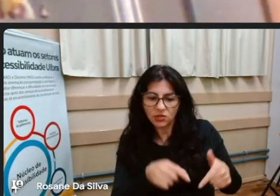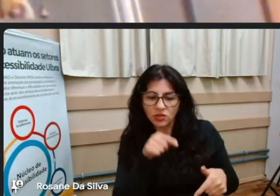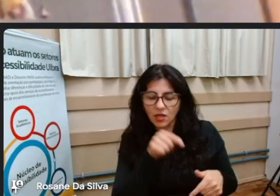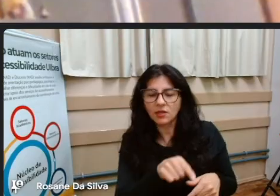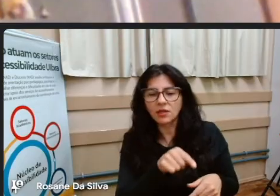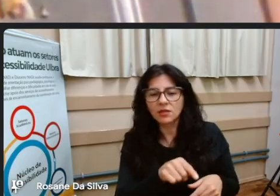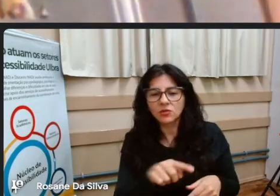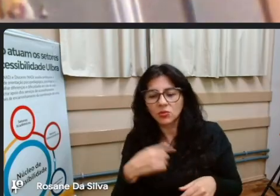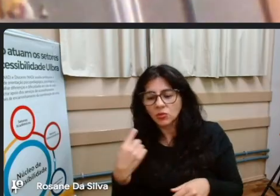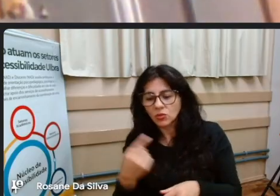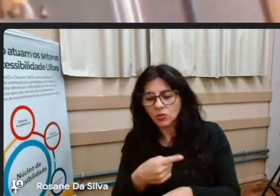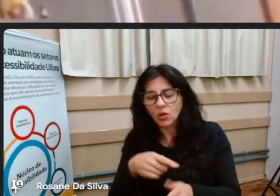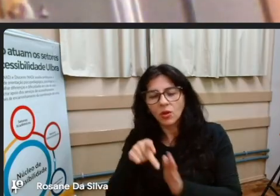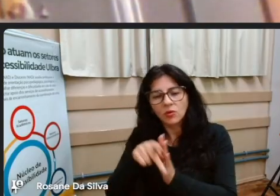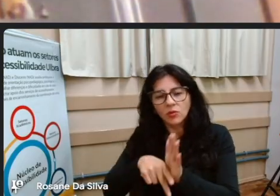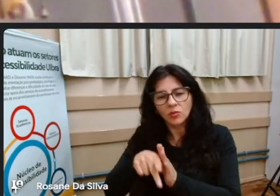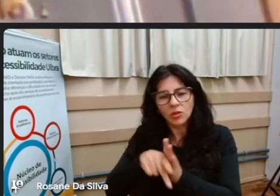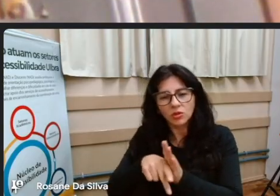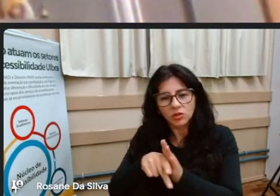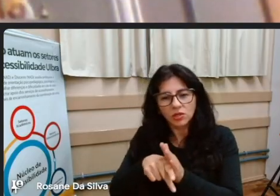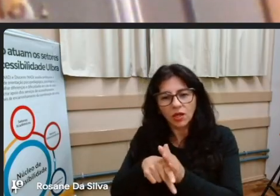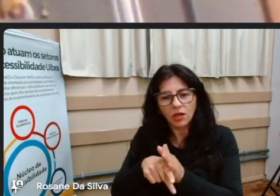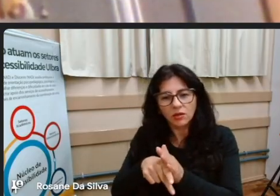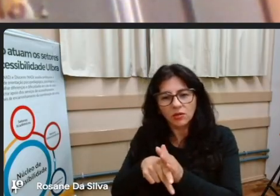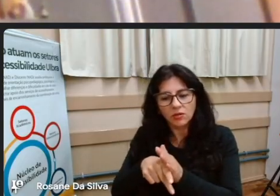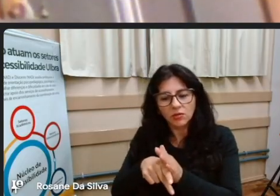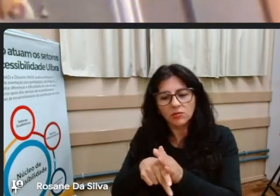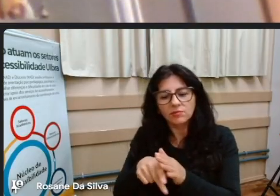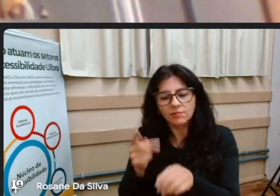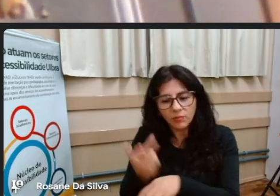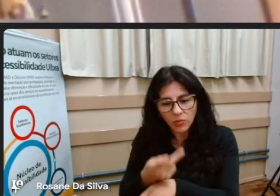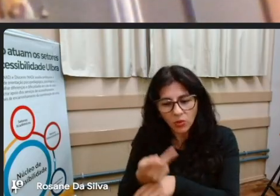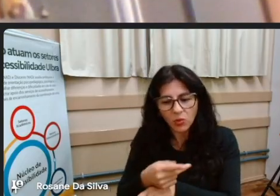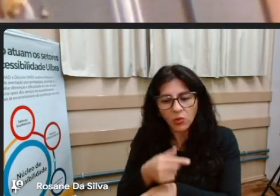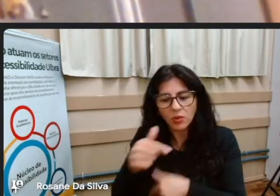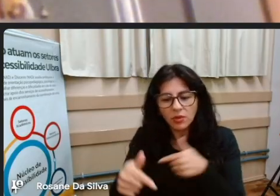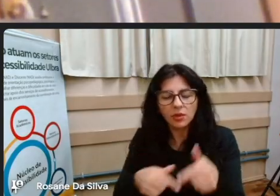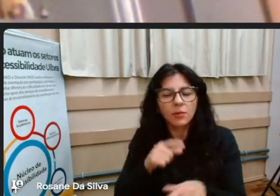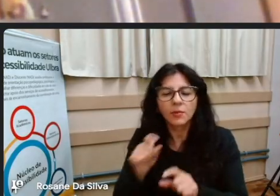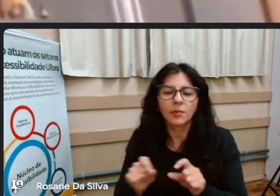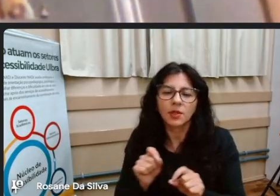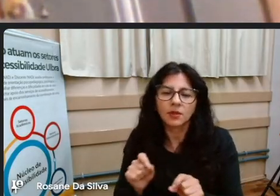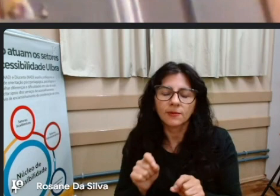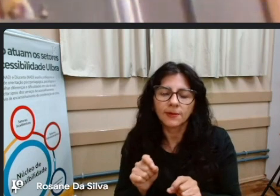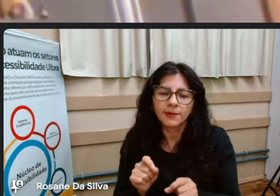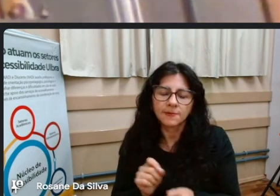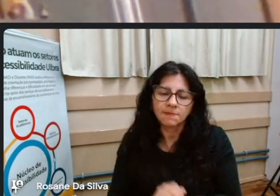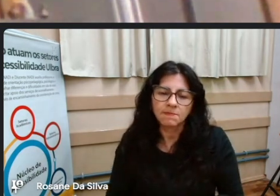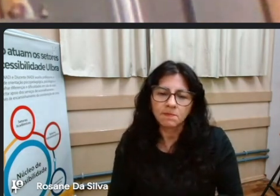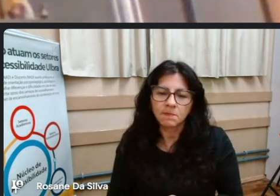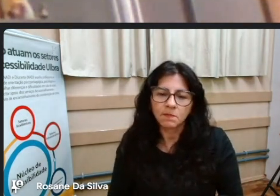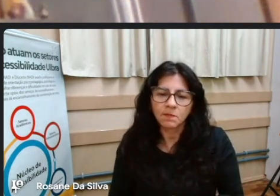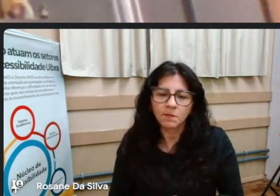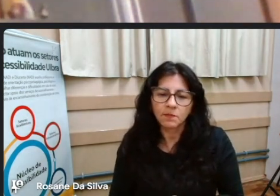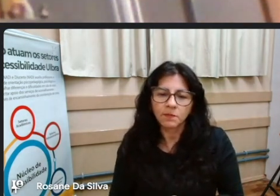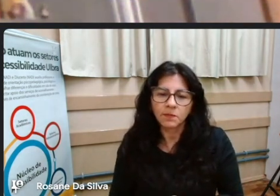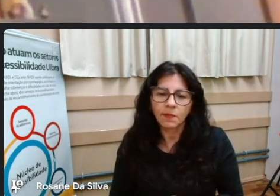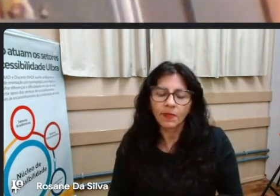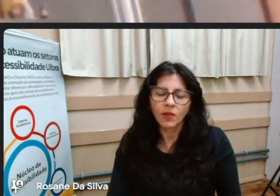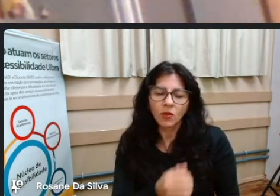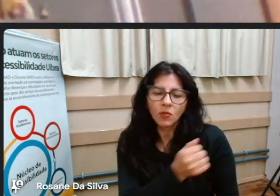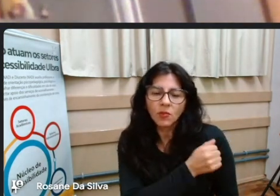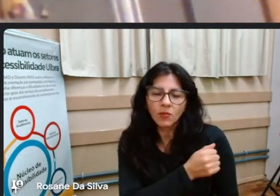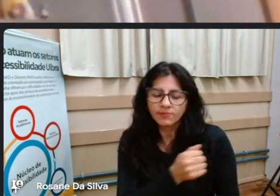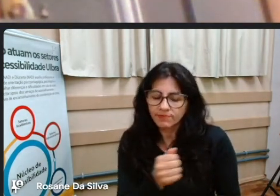né o nosso projeto procurou eh nosso projeto procura trabal com